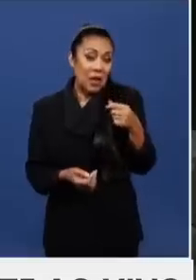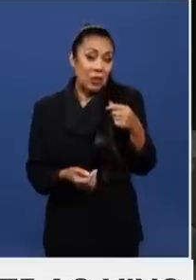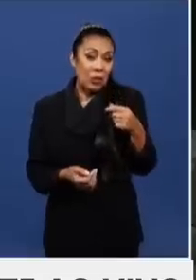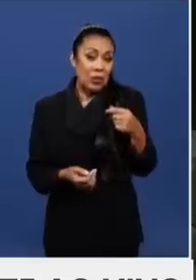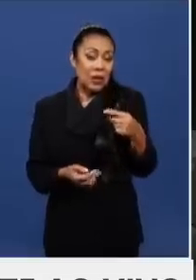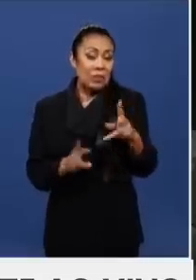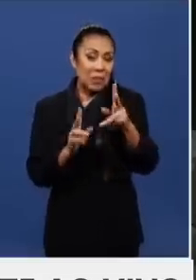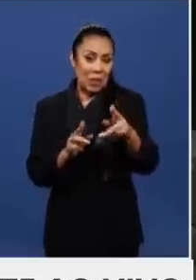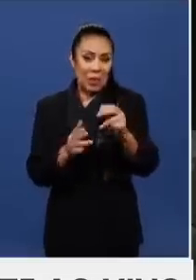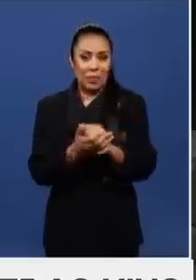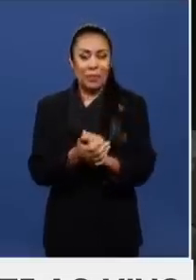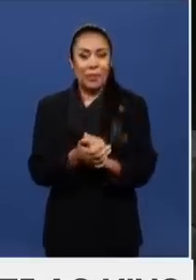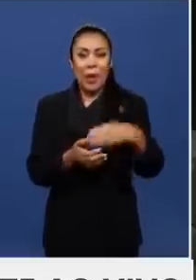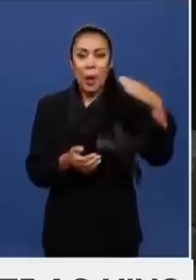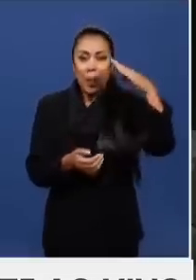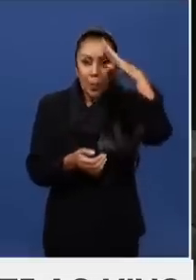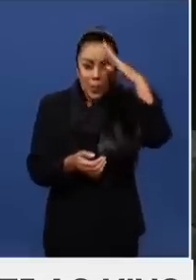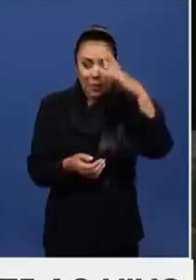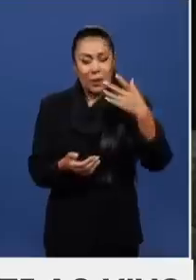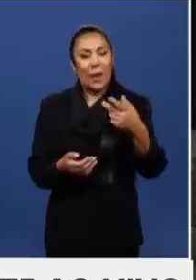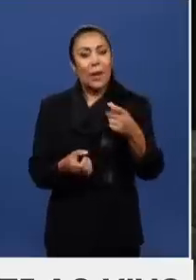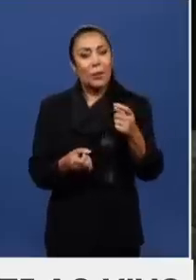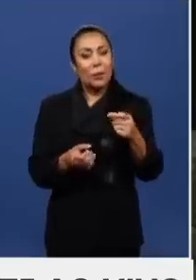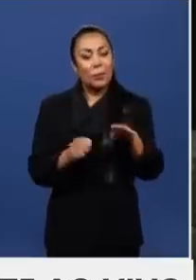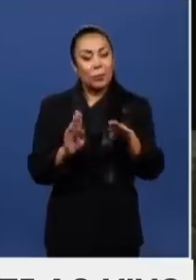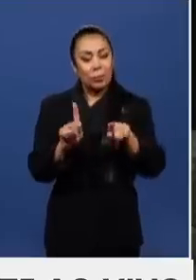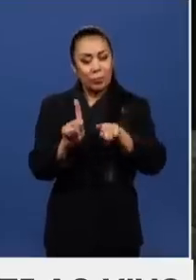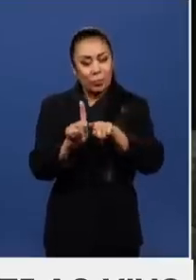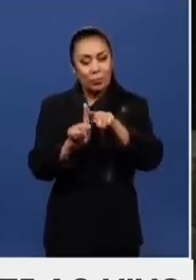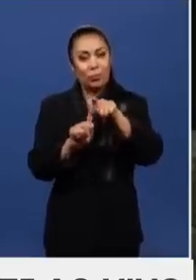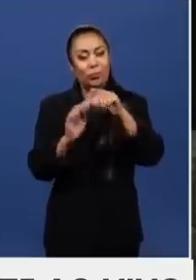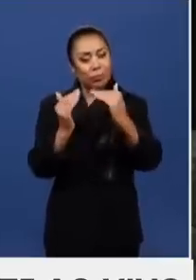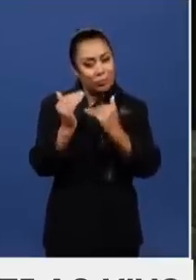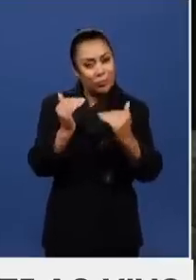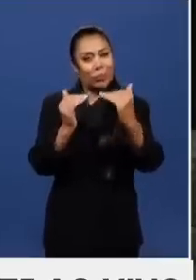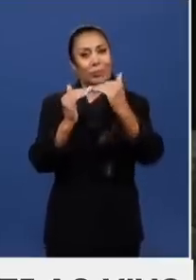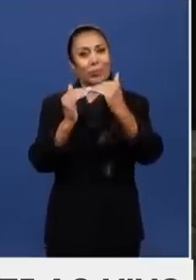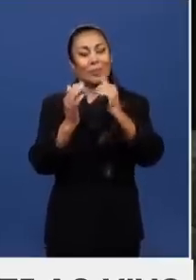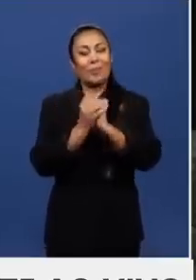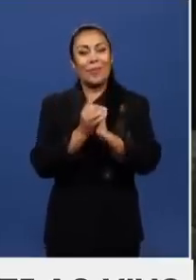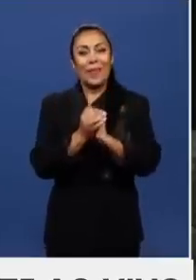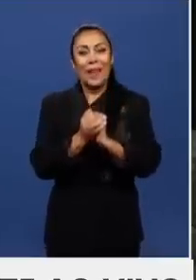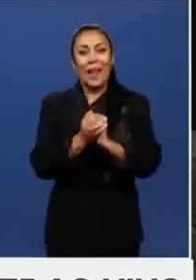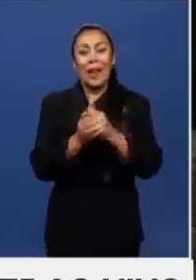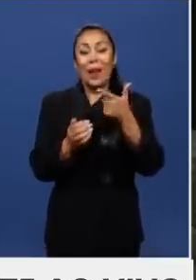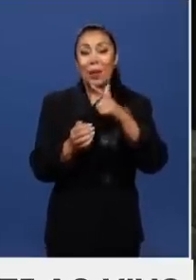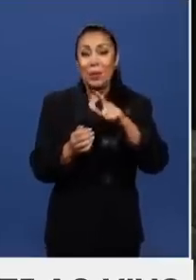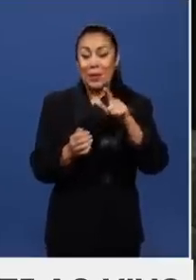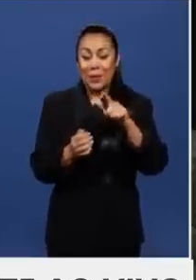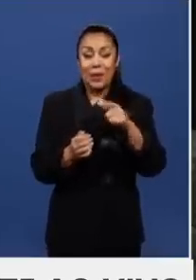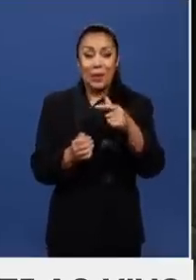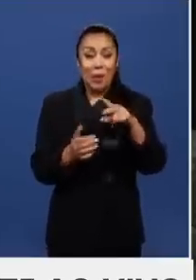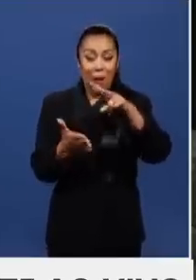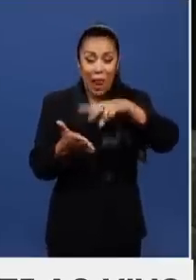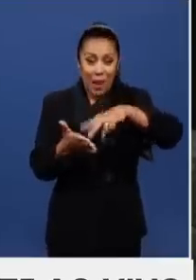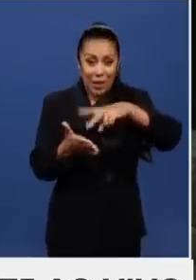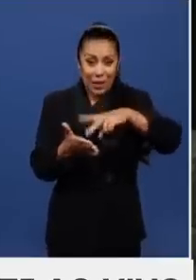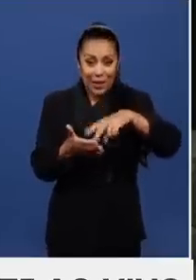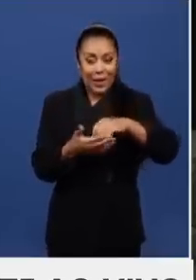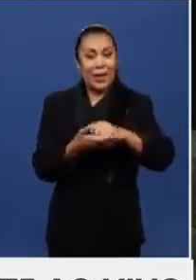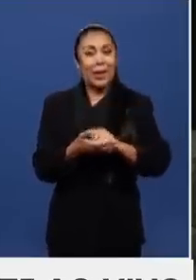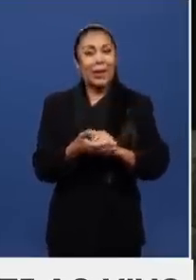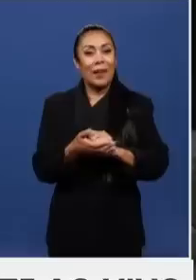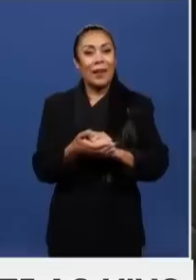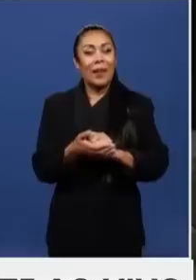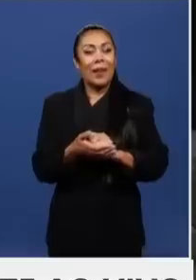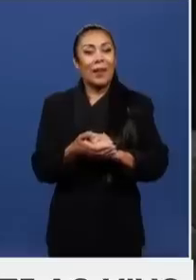empatou, Diego, porque o Bolsonaro certamente se recuperou, ele deu uma levantada, ele fez um tento quando ele leu a sentença do Alexandre de